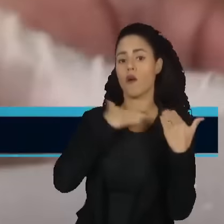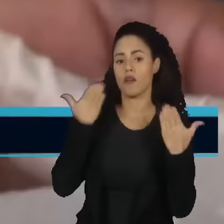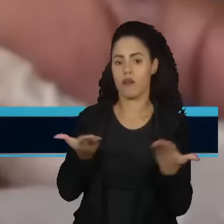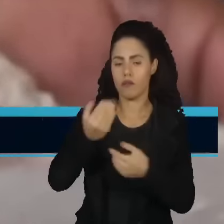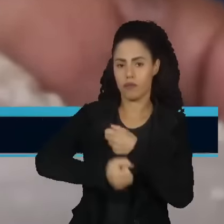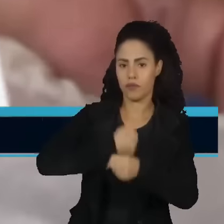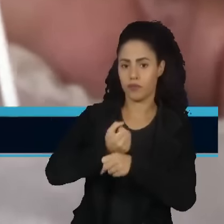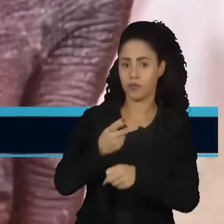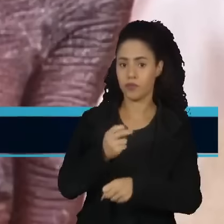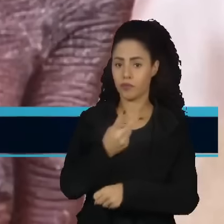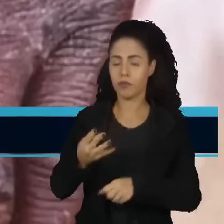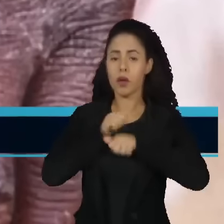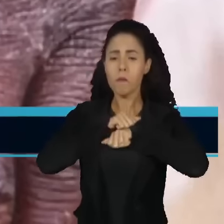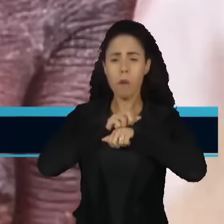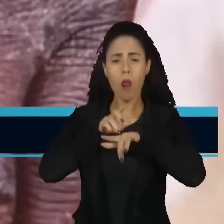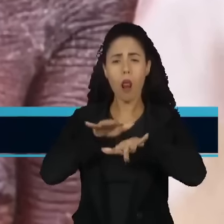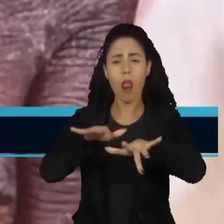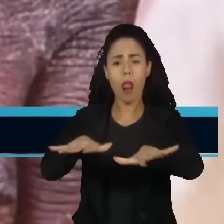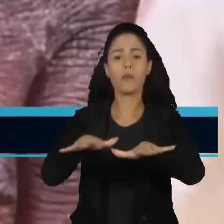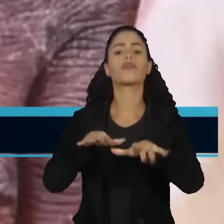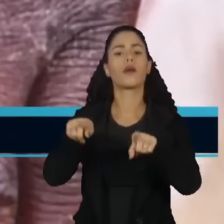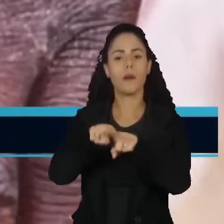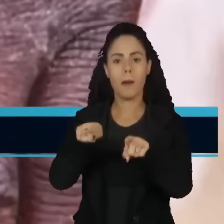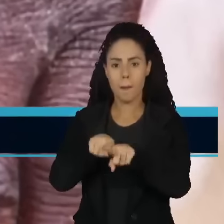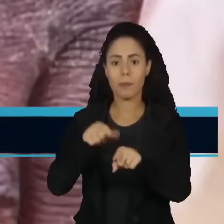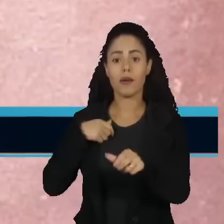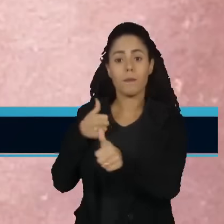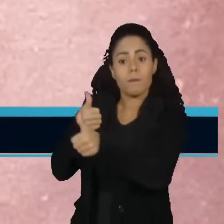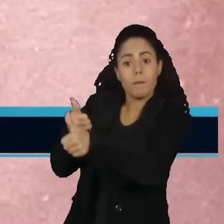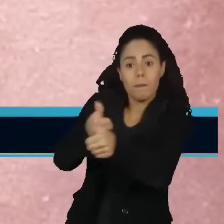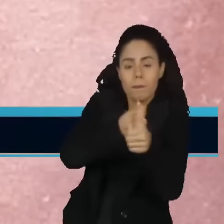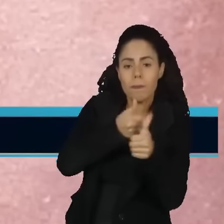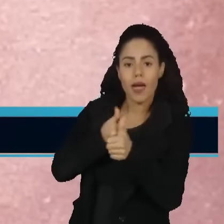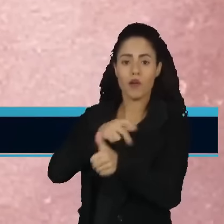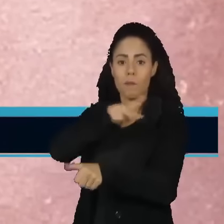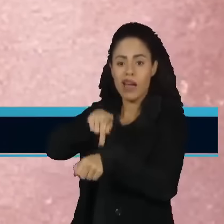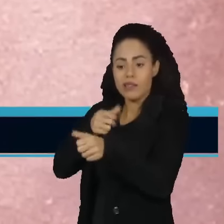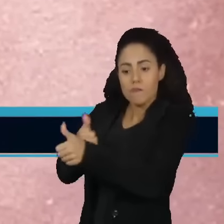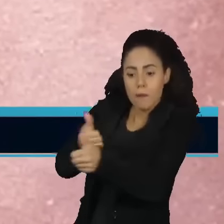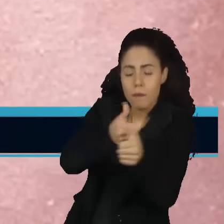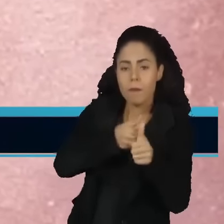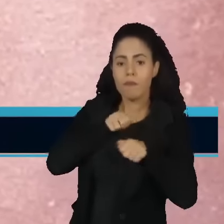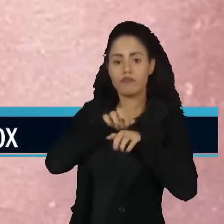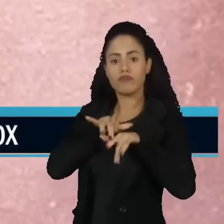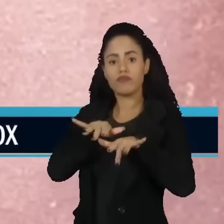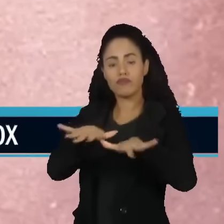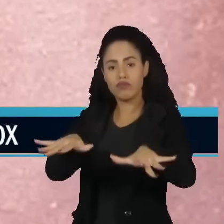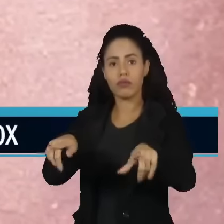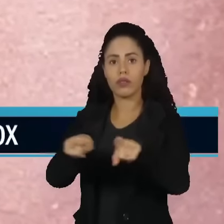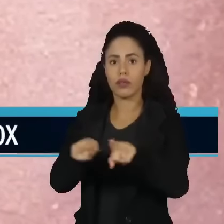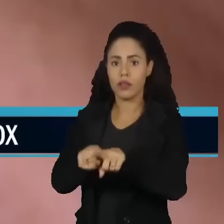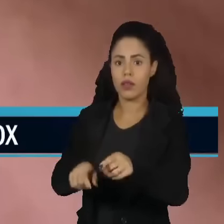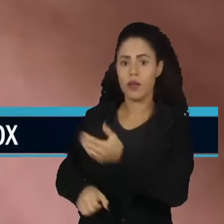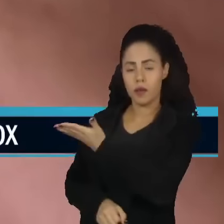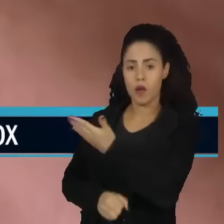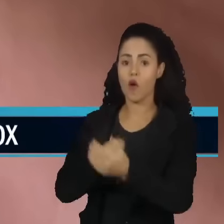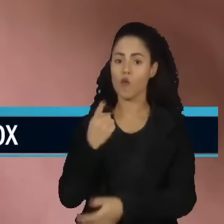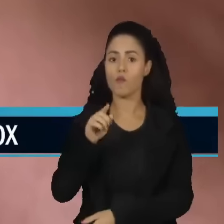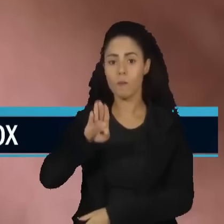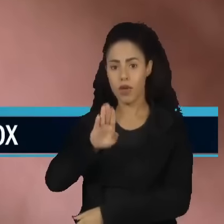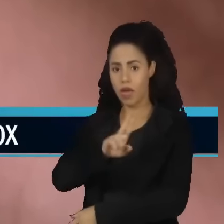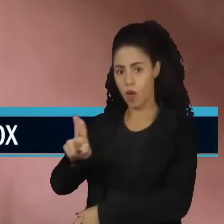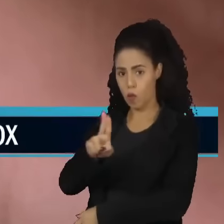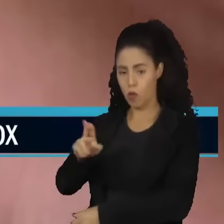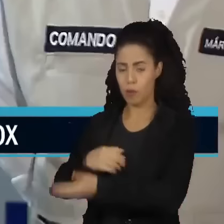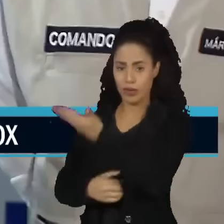ano e que se espalhou para países vizinhos na África é uma variante da Cepa 1 chamada de 1b não